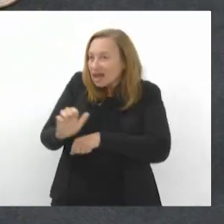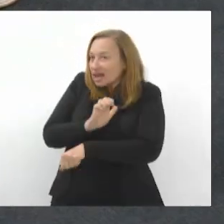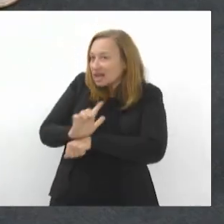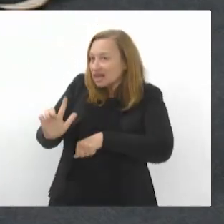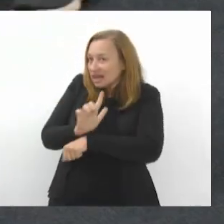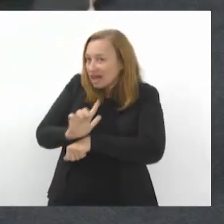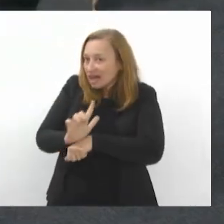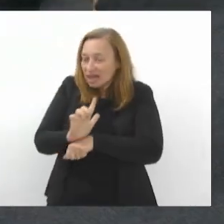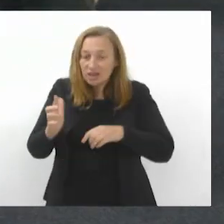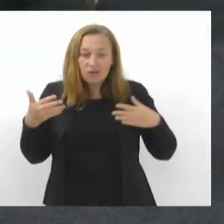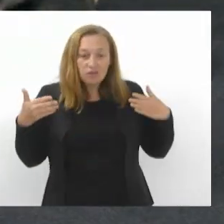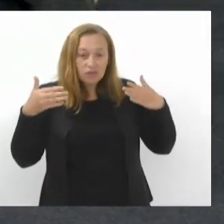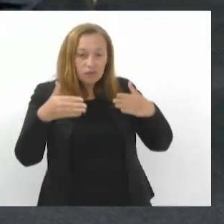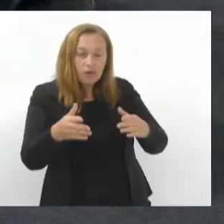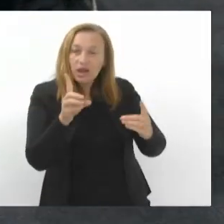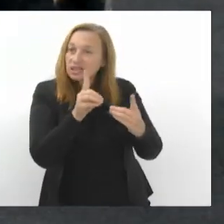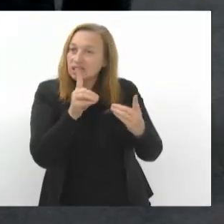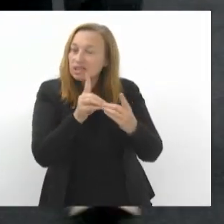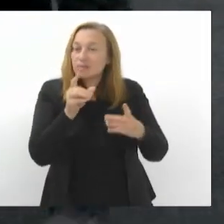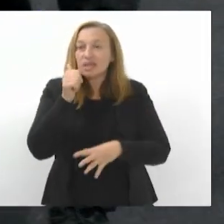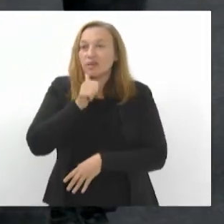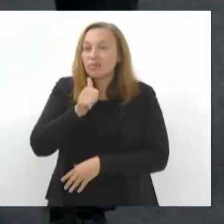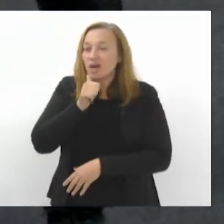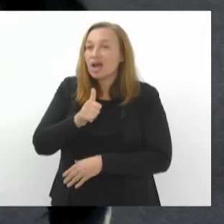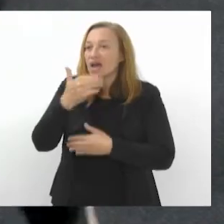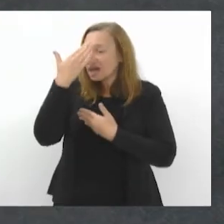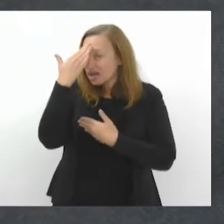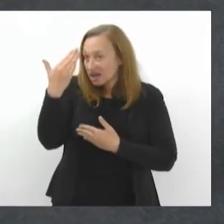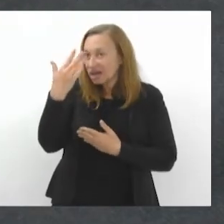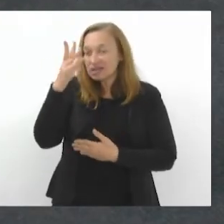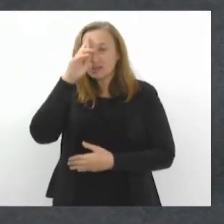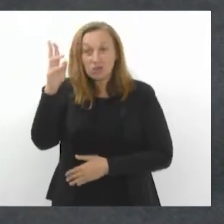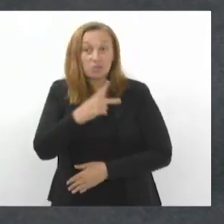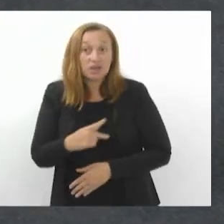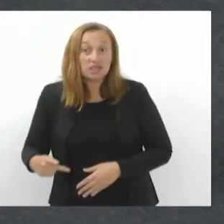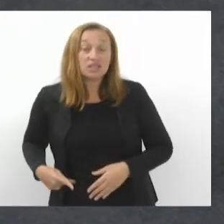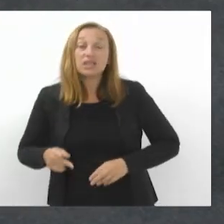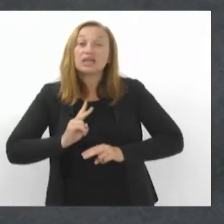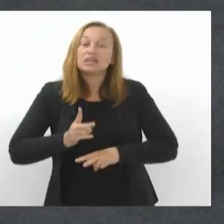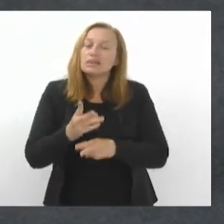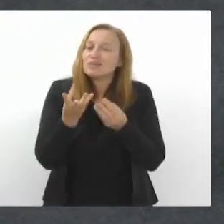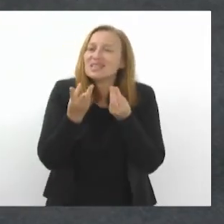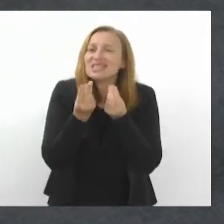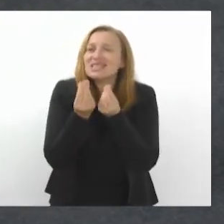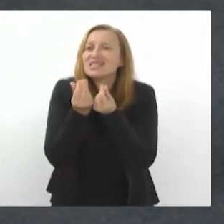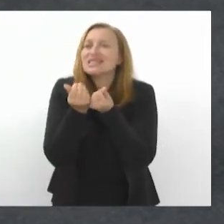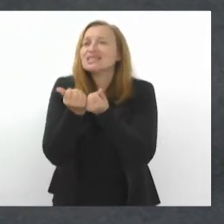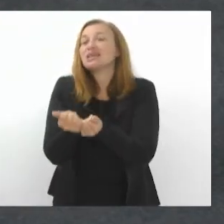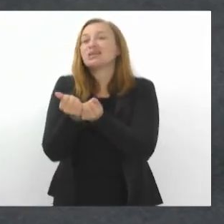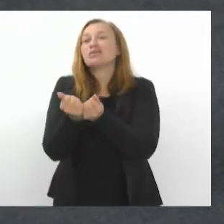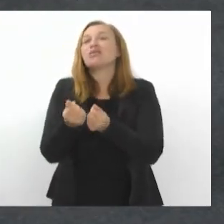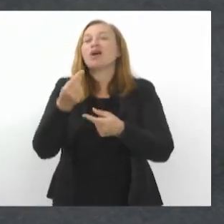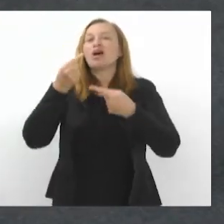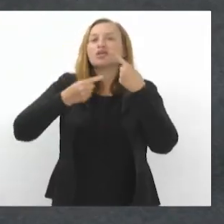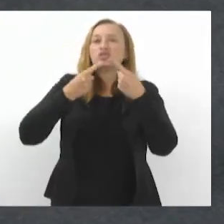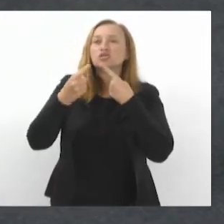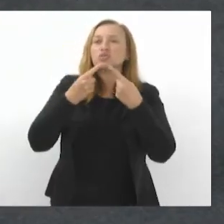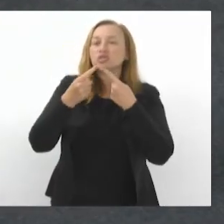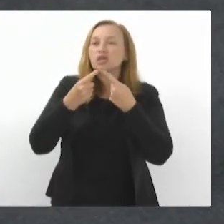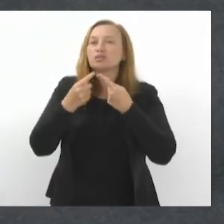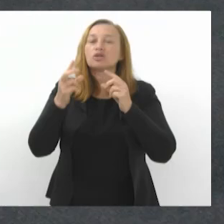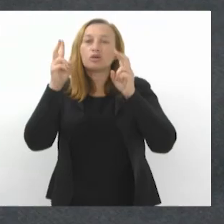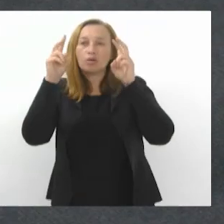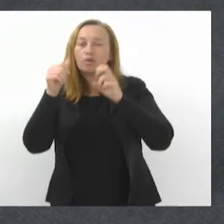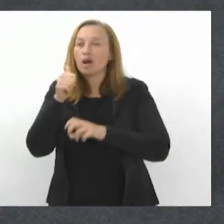atendimento exclusivo para as mulheres, e isso é graças a Vossa Excelência, que sempre foi muito sensível ao debate sobre as mulheres e